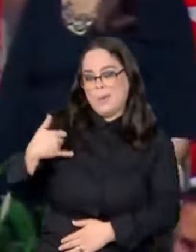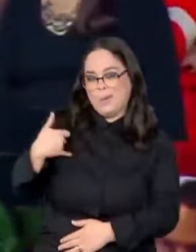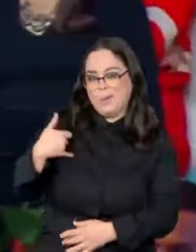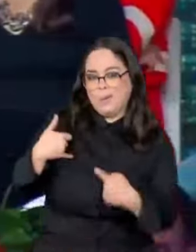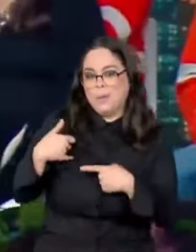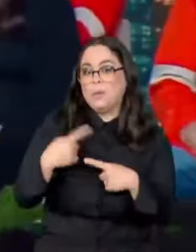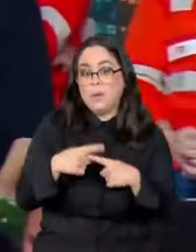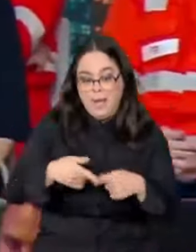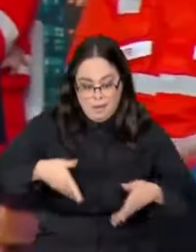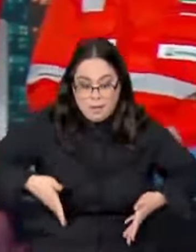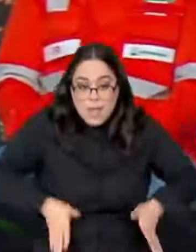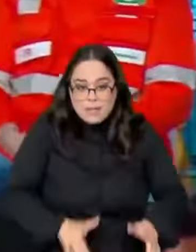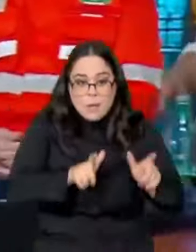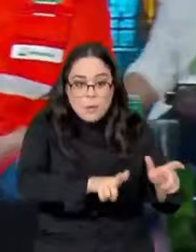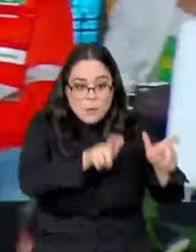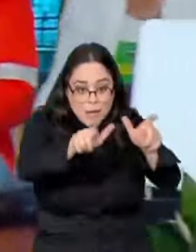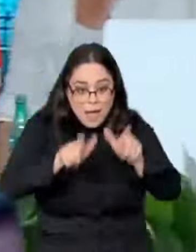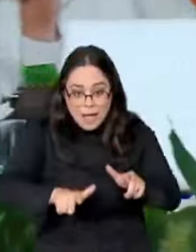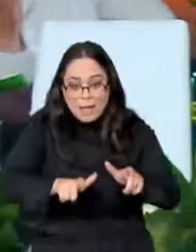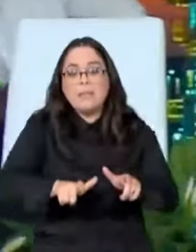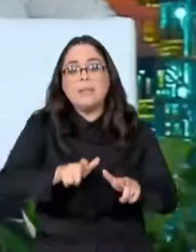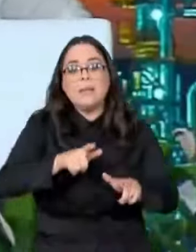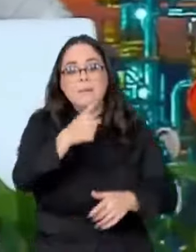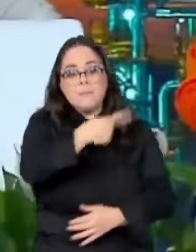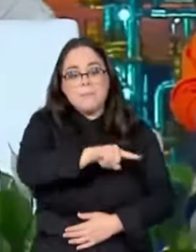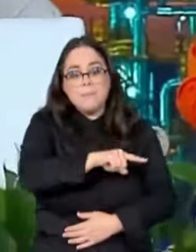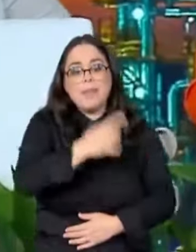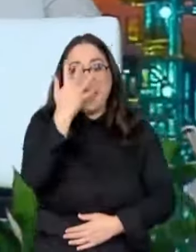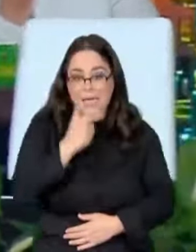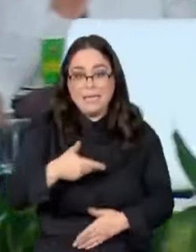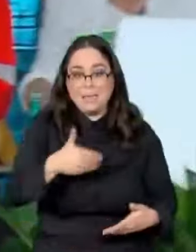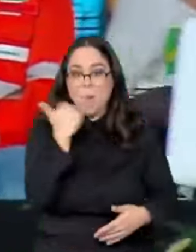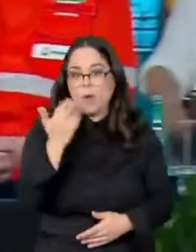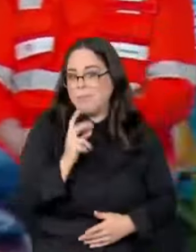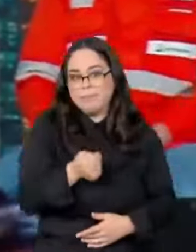porque aonde eu nasci, as crianças morrem logo.